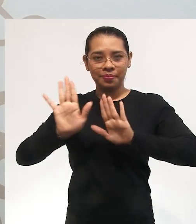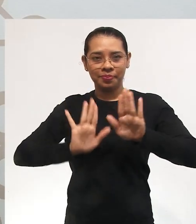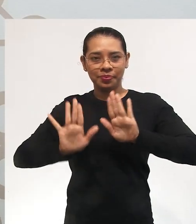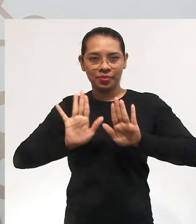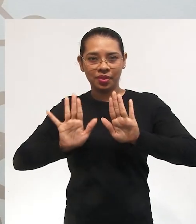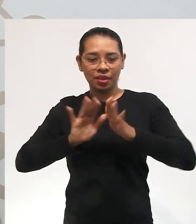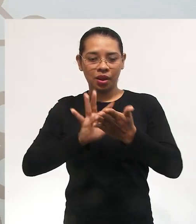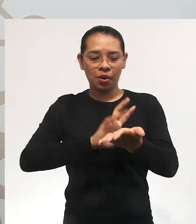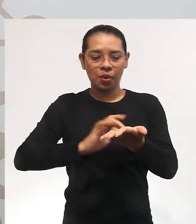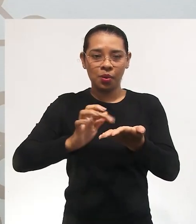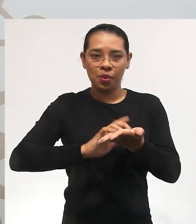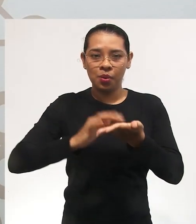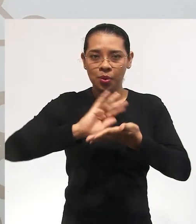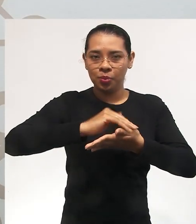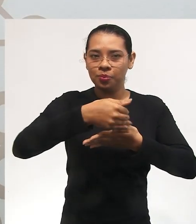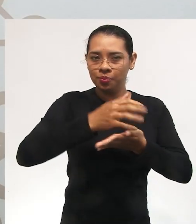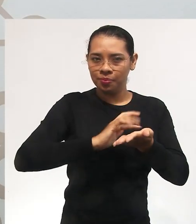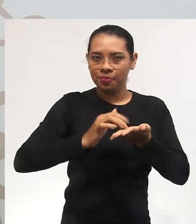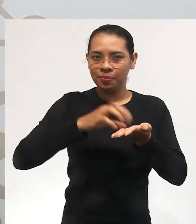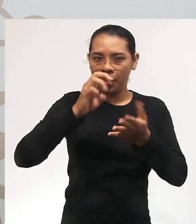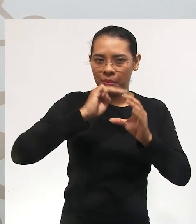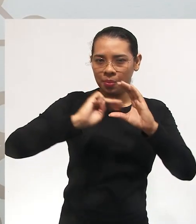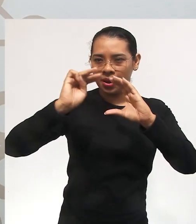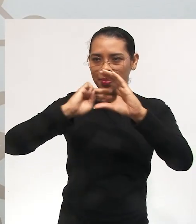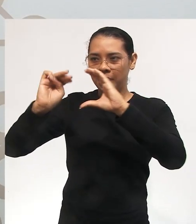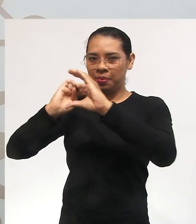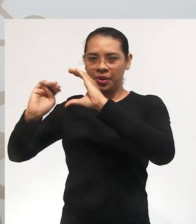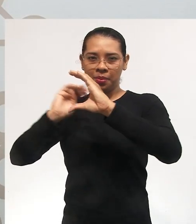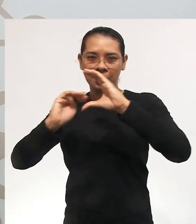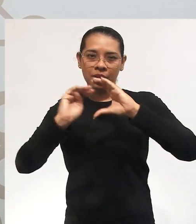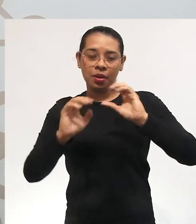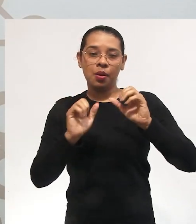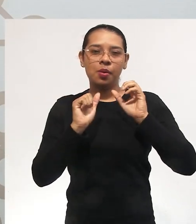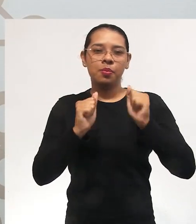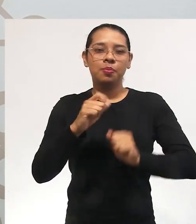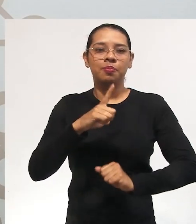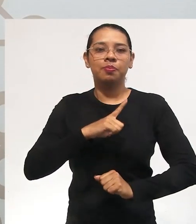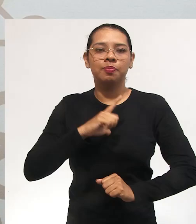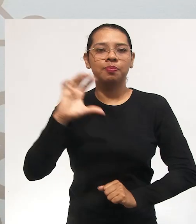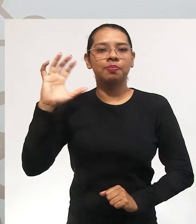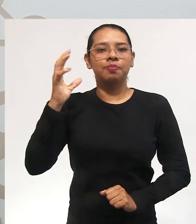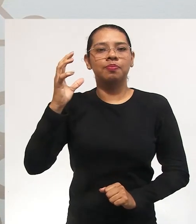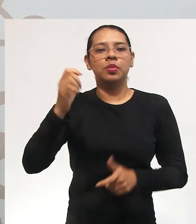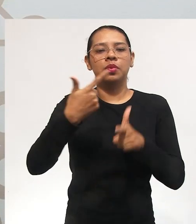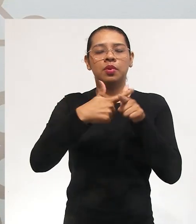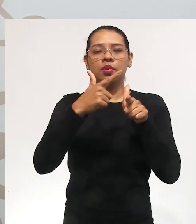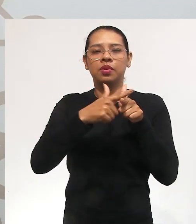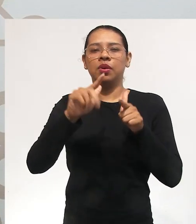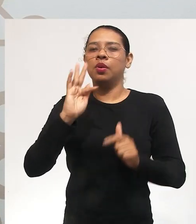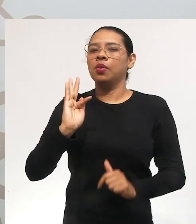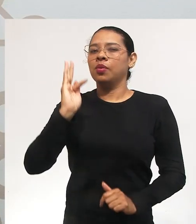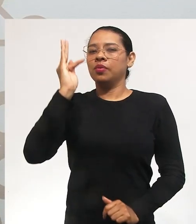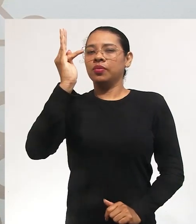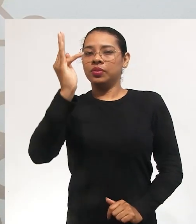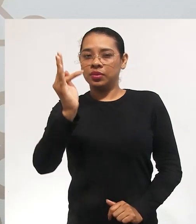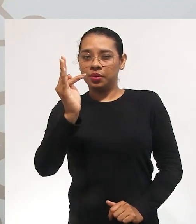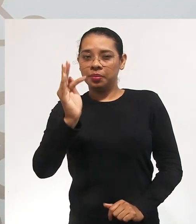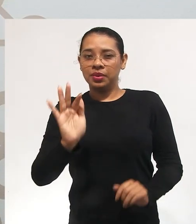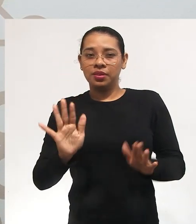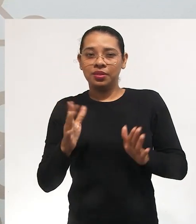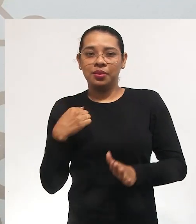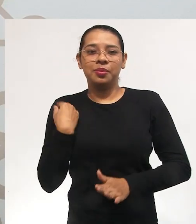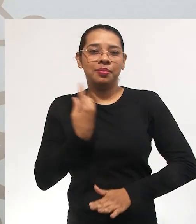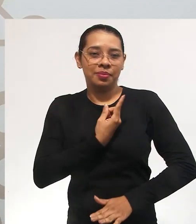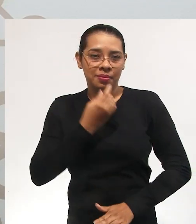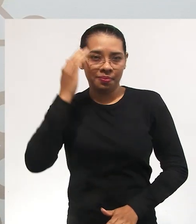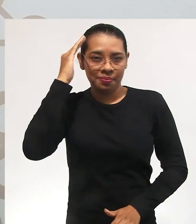qualquer informação lá, ou que vai, né, de repente, prejudicá-los, né? Até porque a